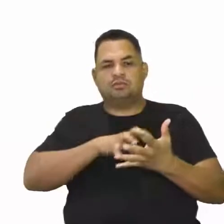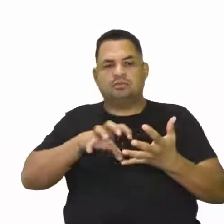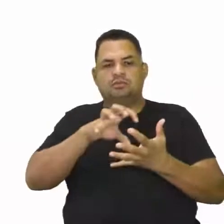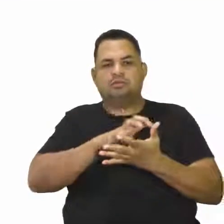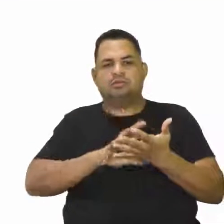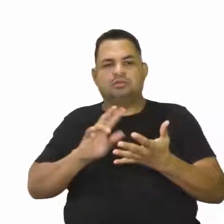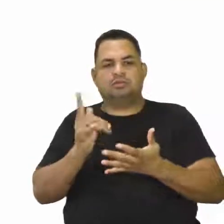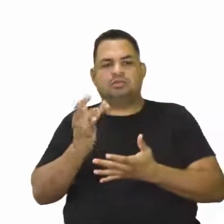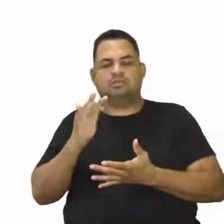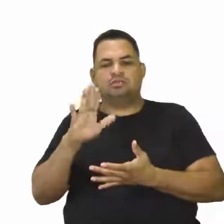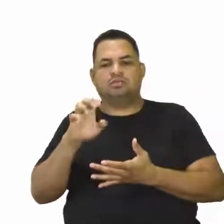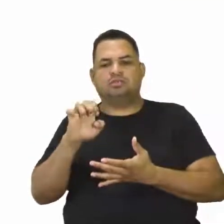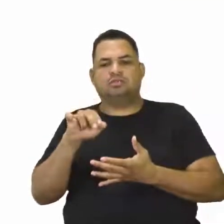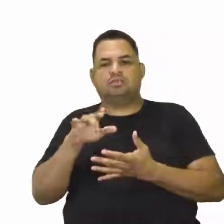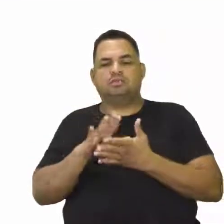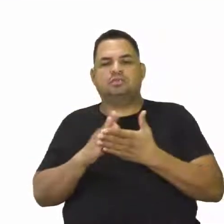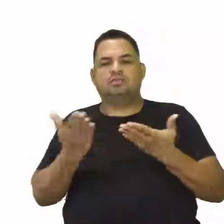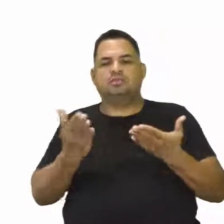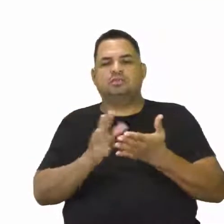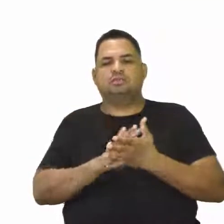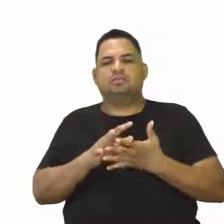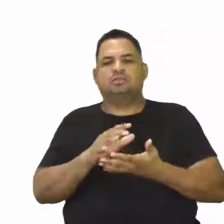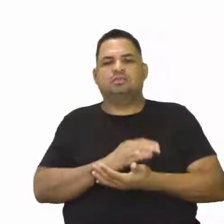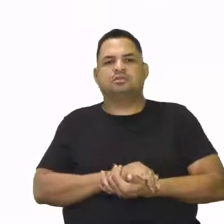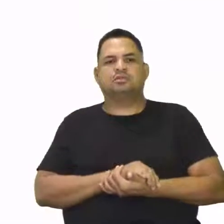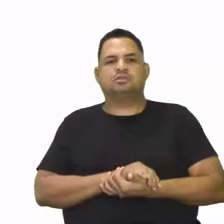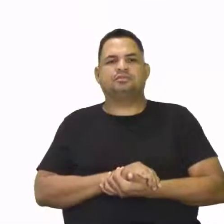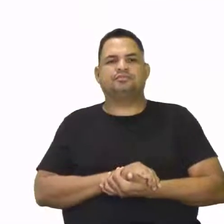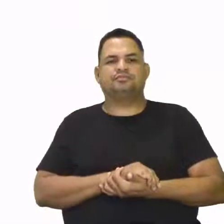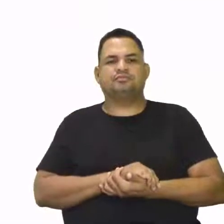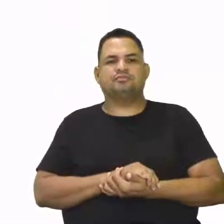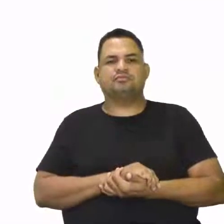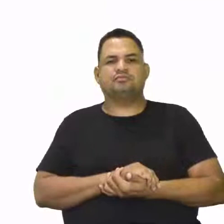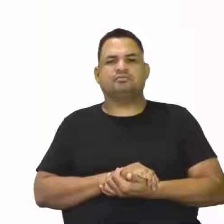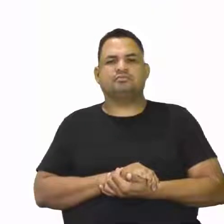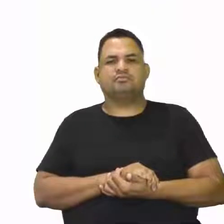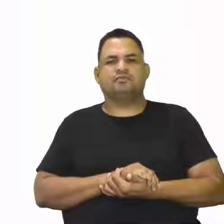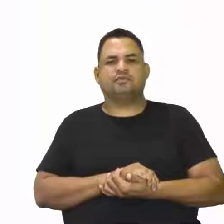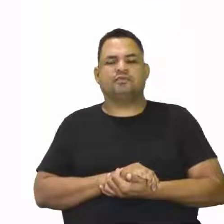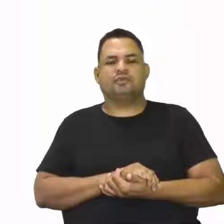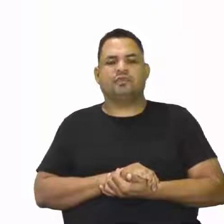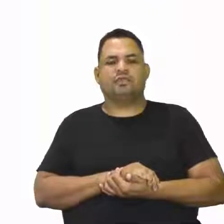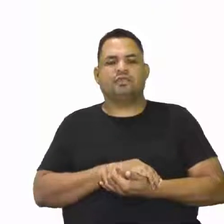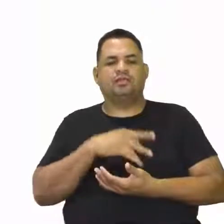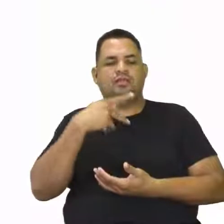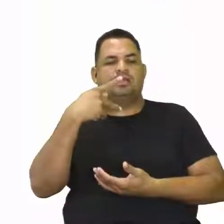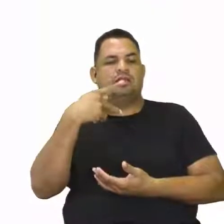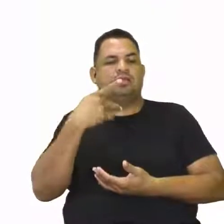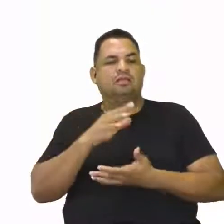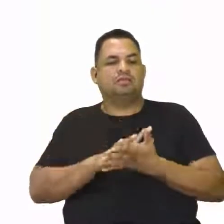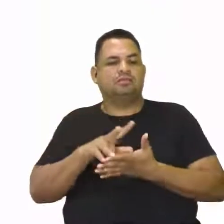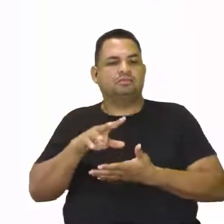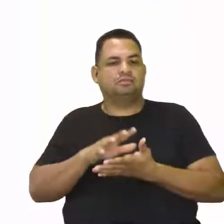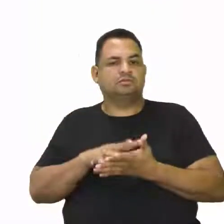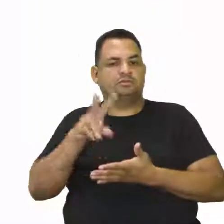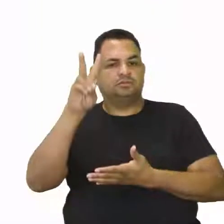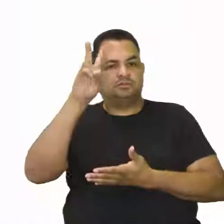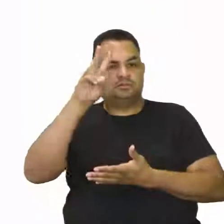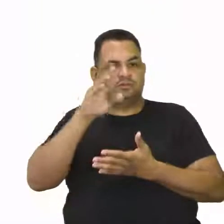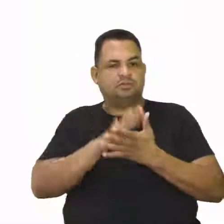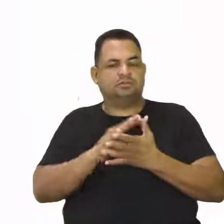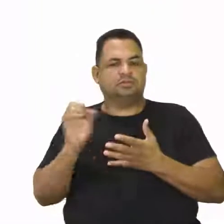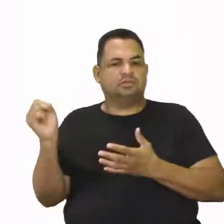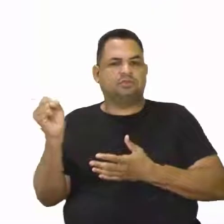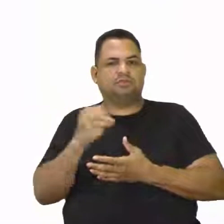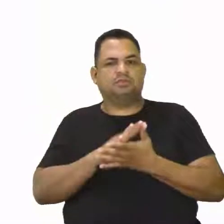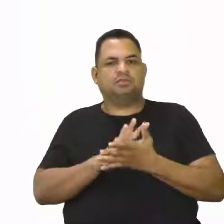ela é muito atual, ela vai falar sobre a Revolução Haitiana. Ele vai contar a história da jovem TT, que é comparado